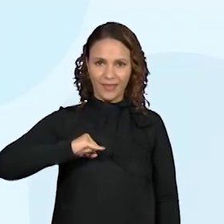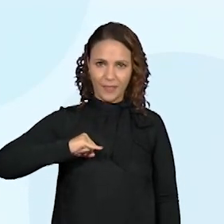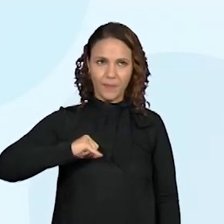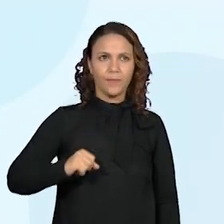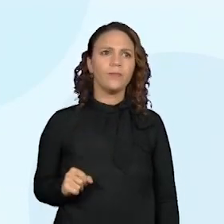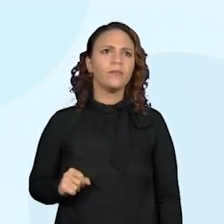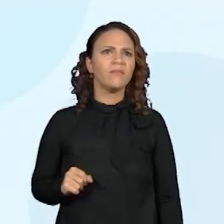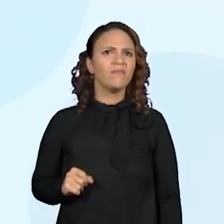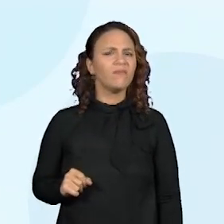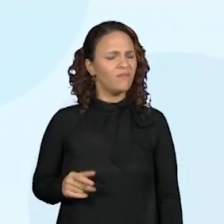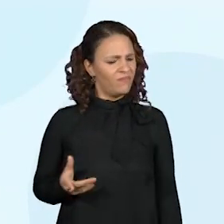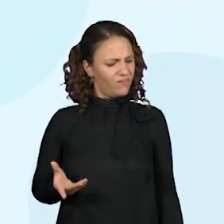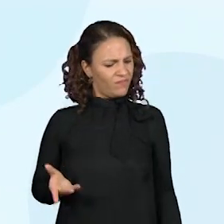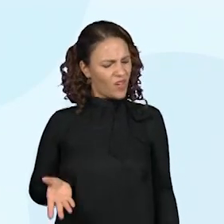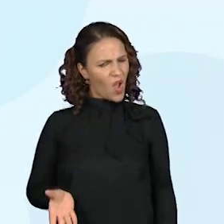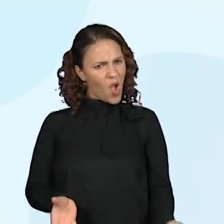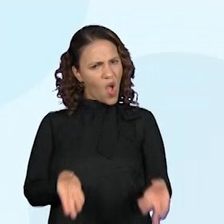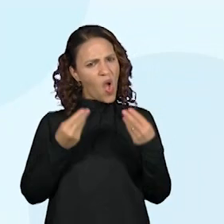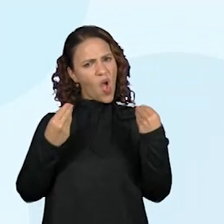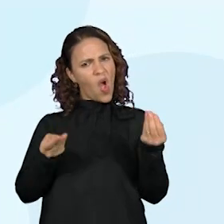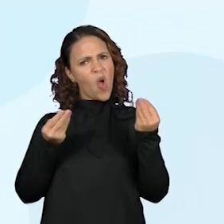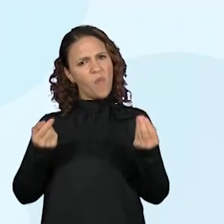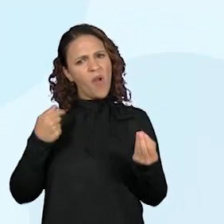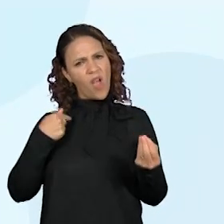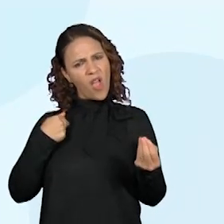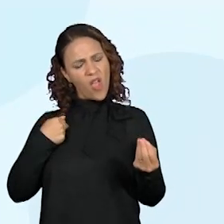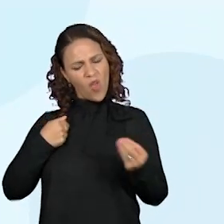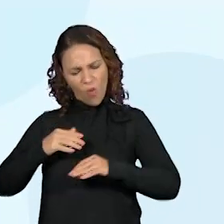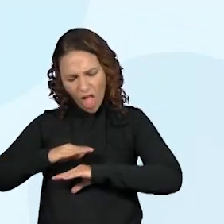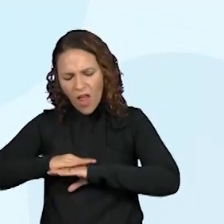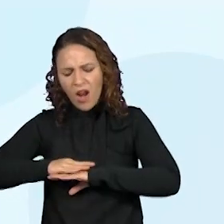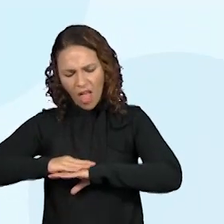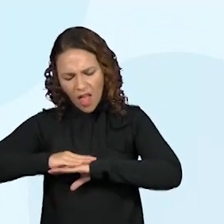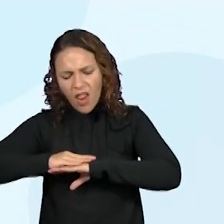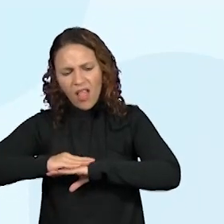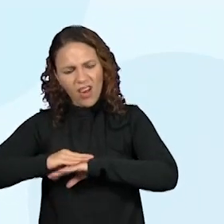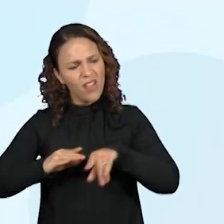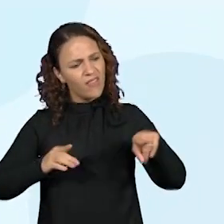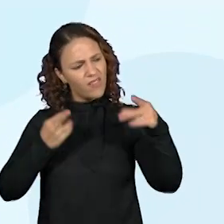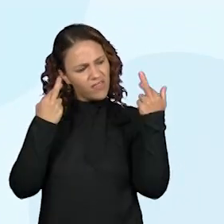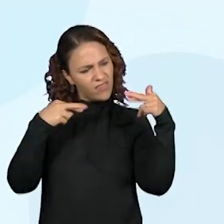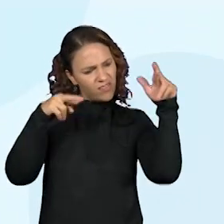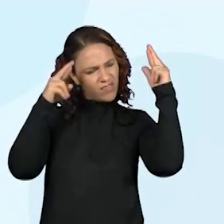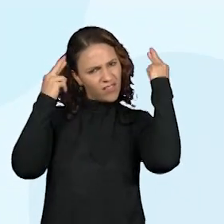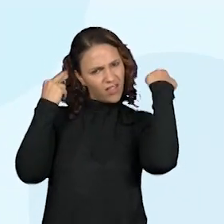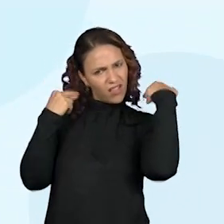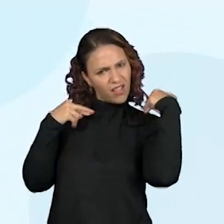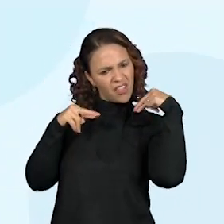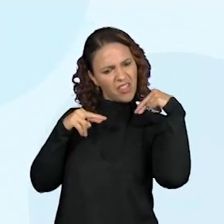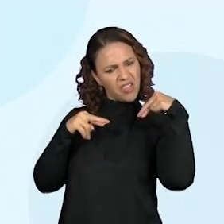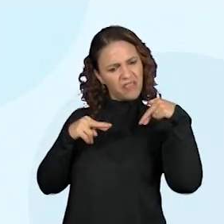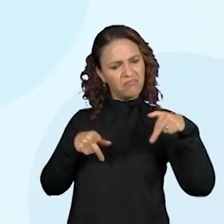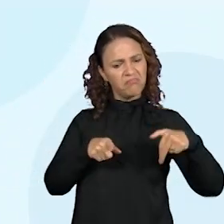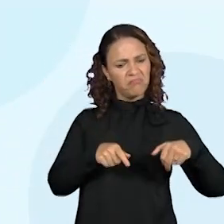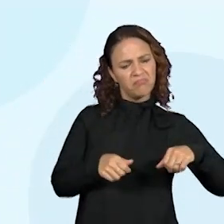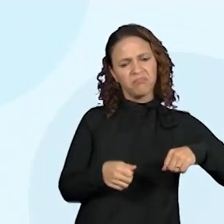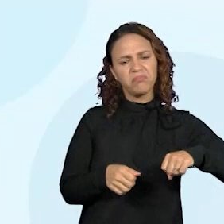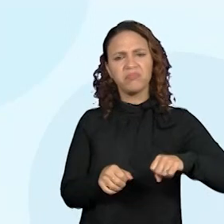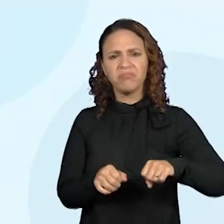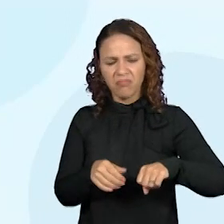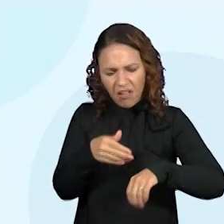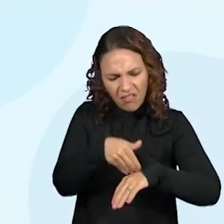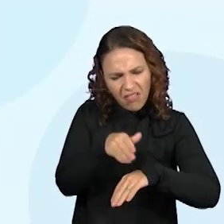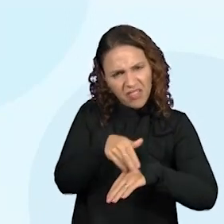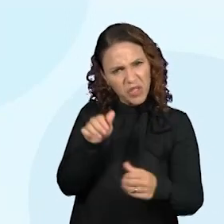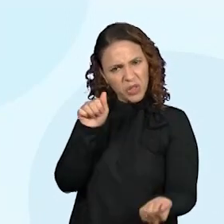Como ousas tomar água onde bebemos? Tem um outro ponto aqui. Pessoal, como ousa